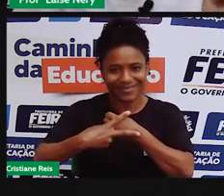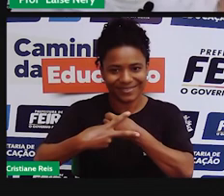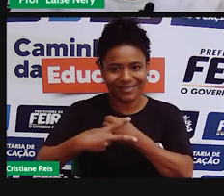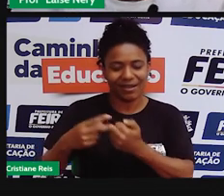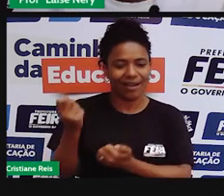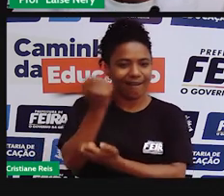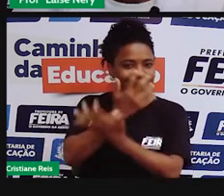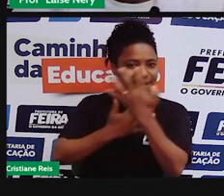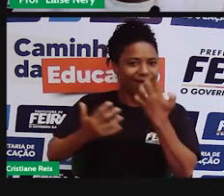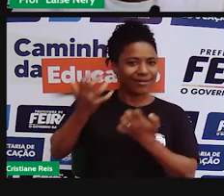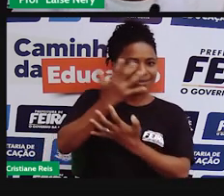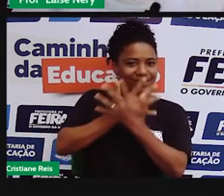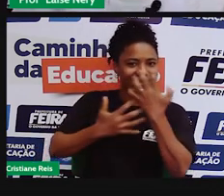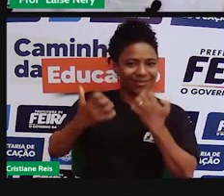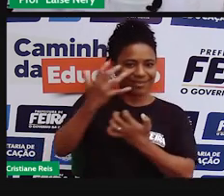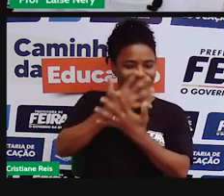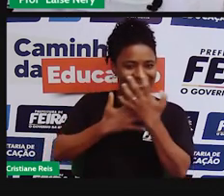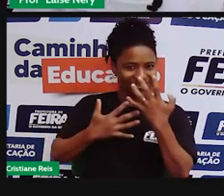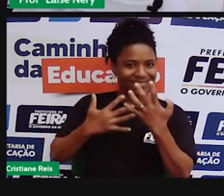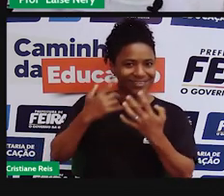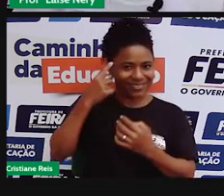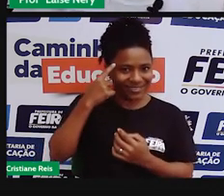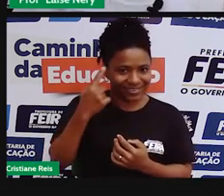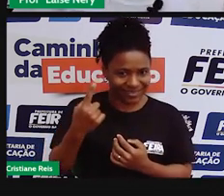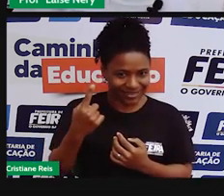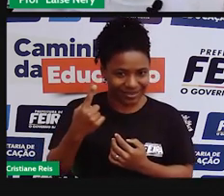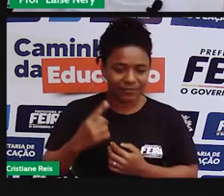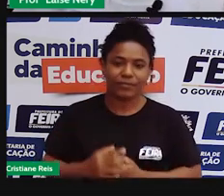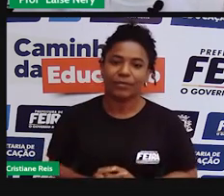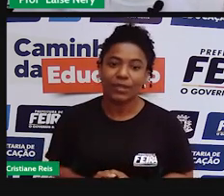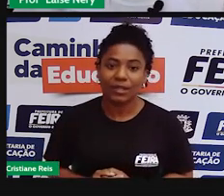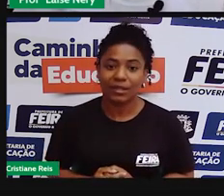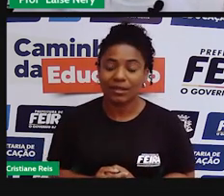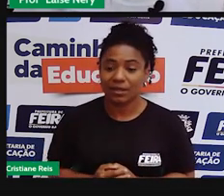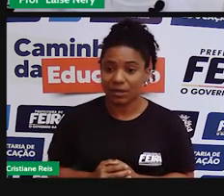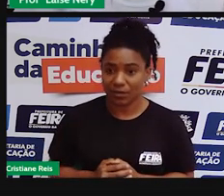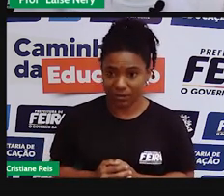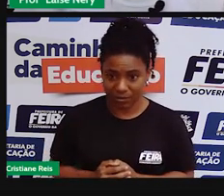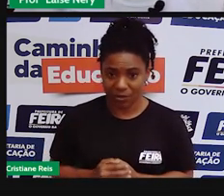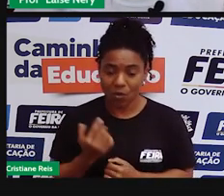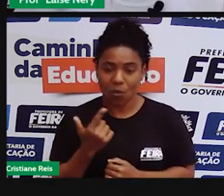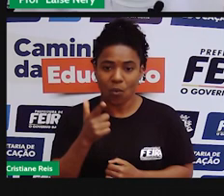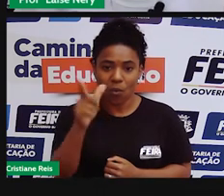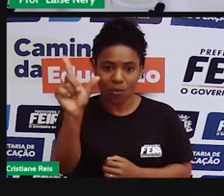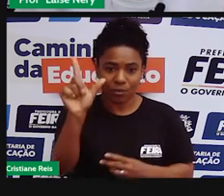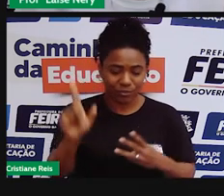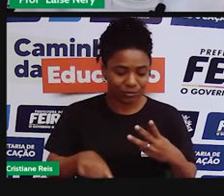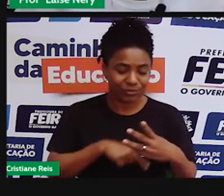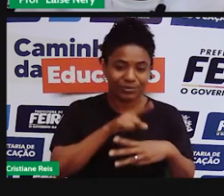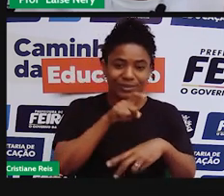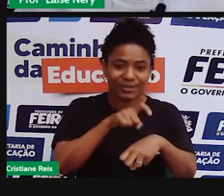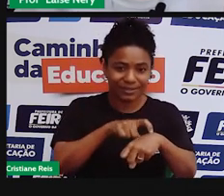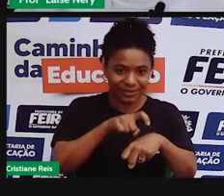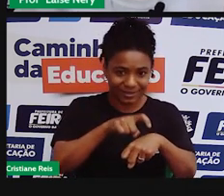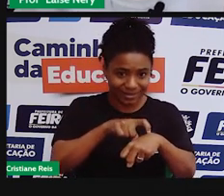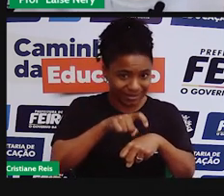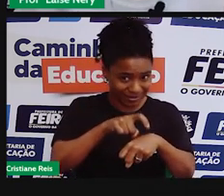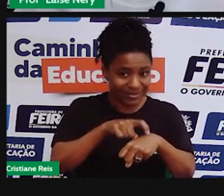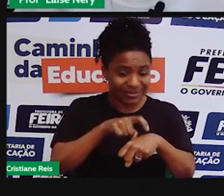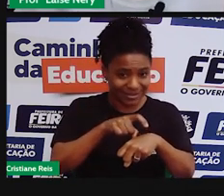cantei um um e outro tempo natural em que que vocês vão aprender hoje